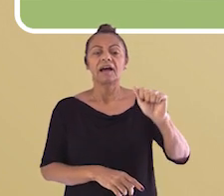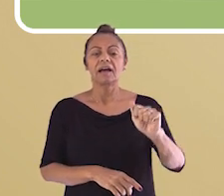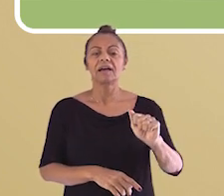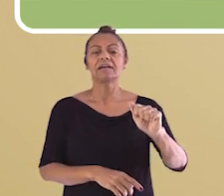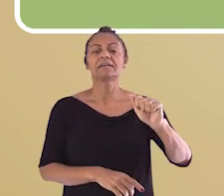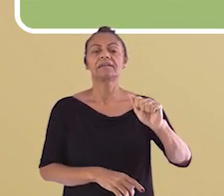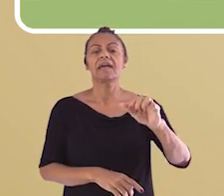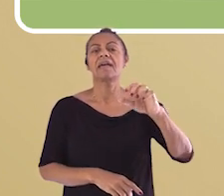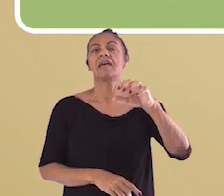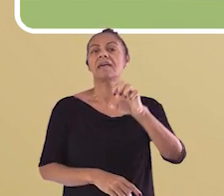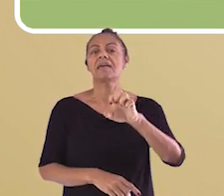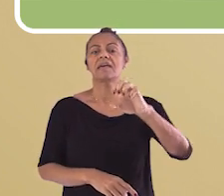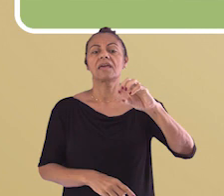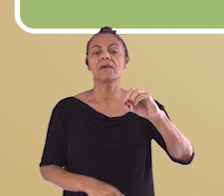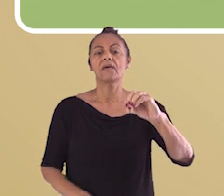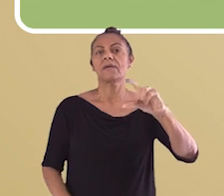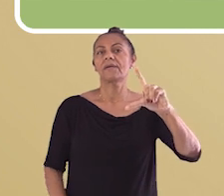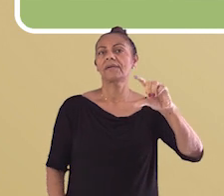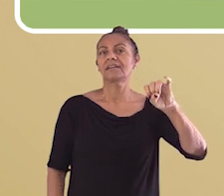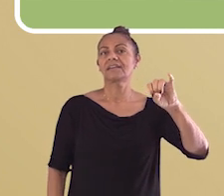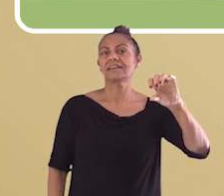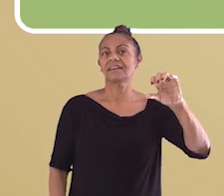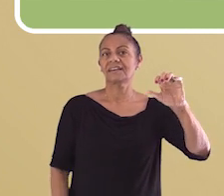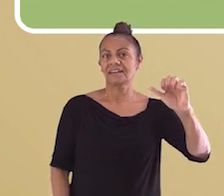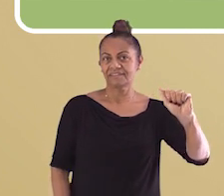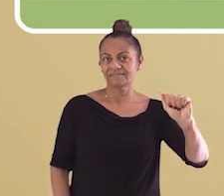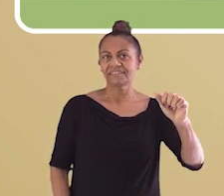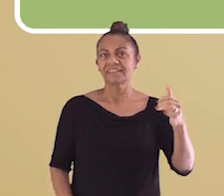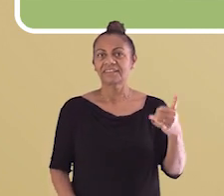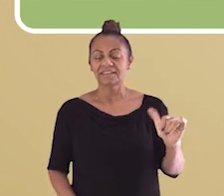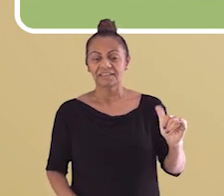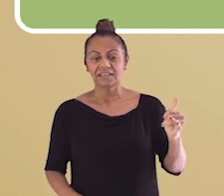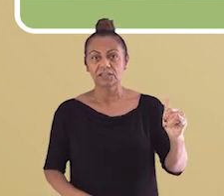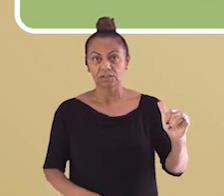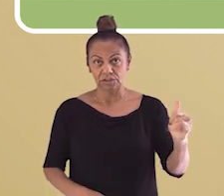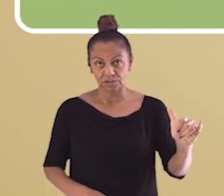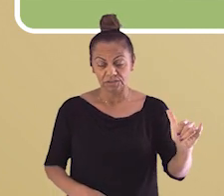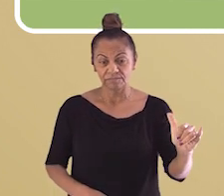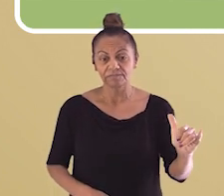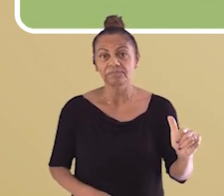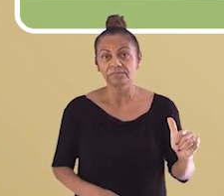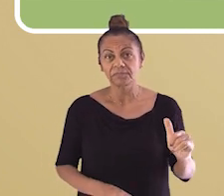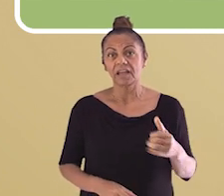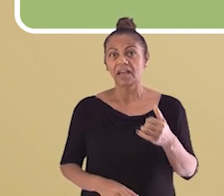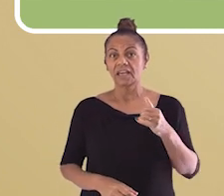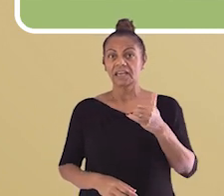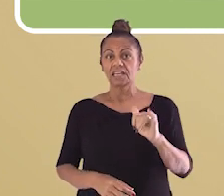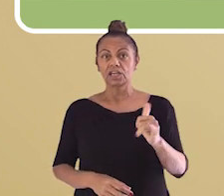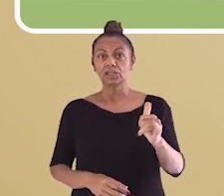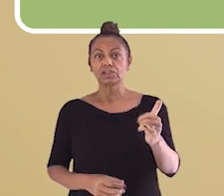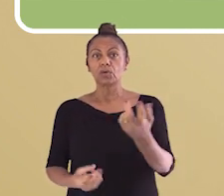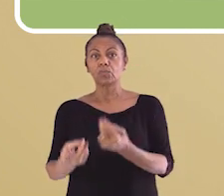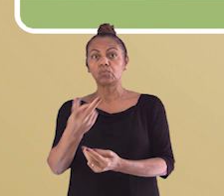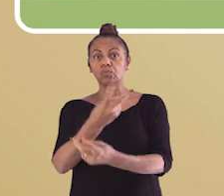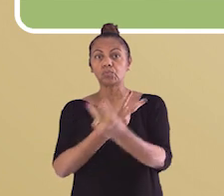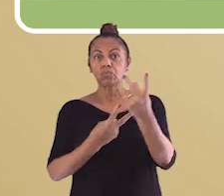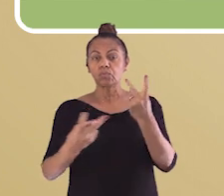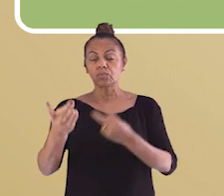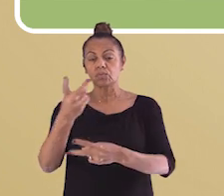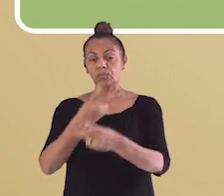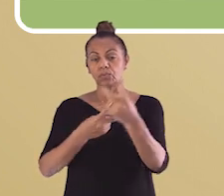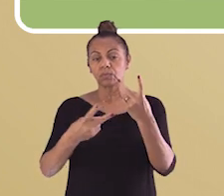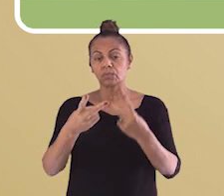eólica. Os painéis solares, eles captam a energia do sol. Já os postes de captação de energia